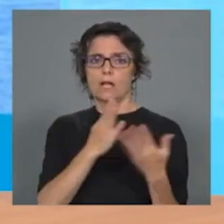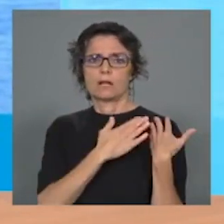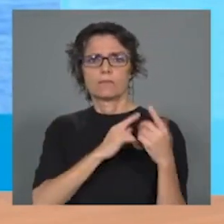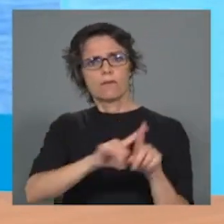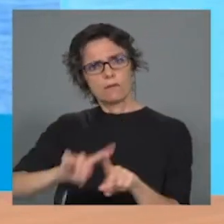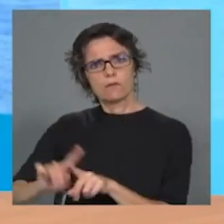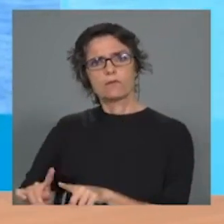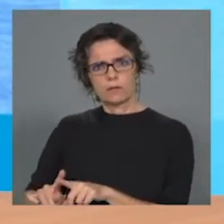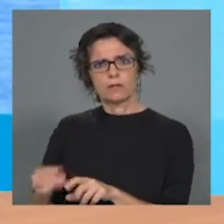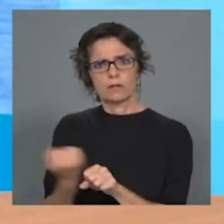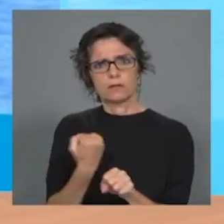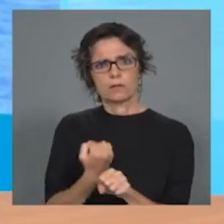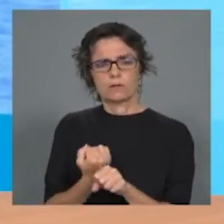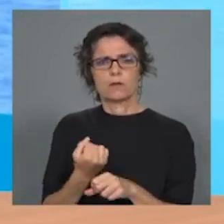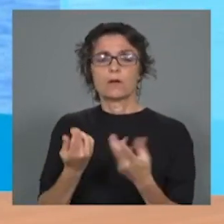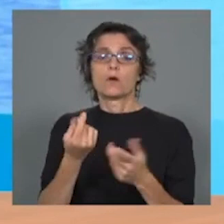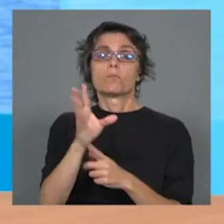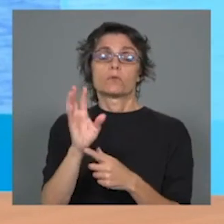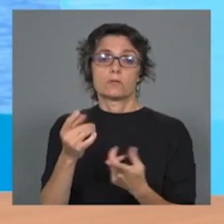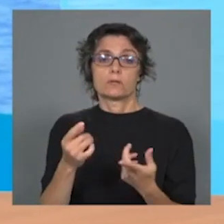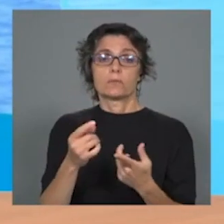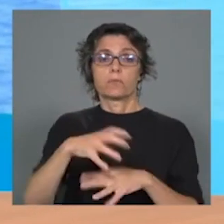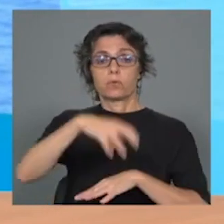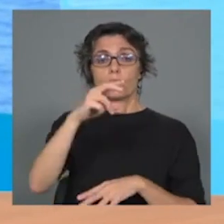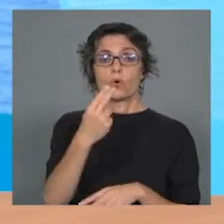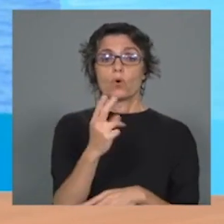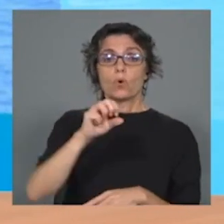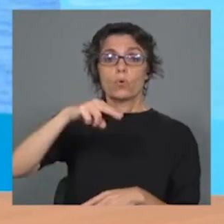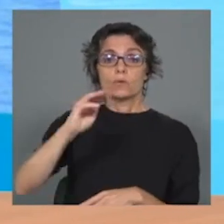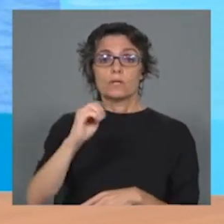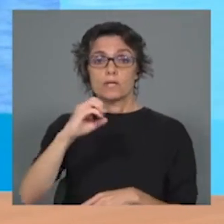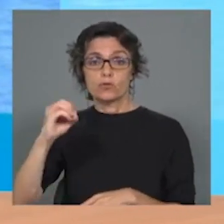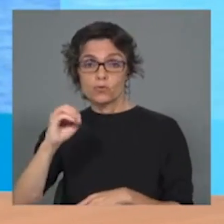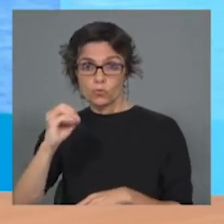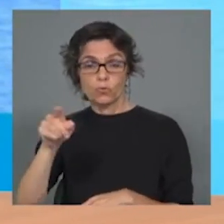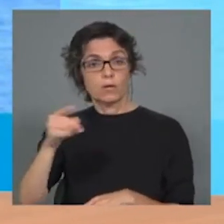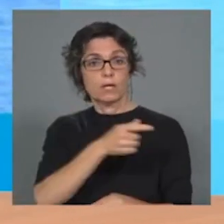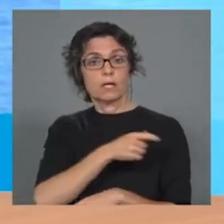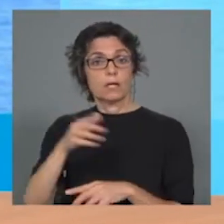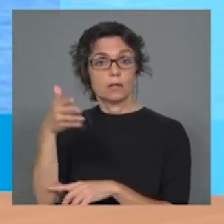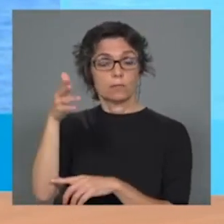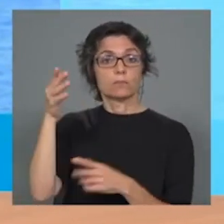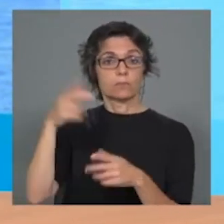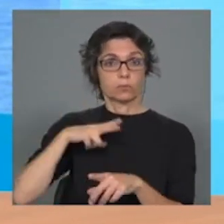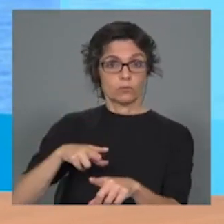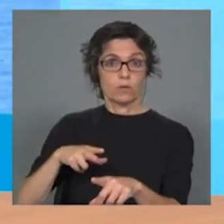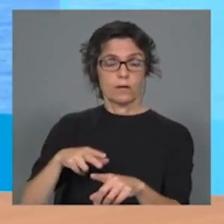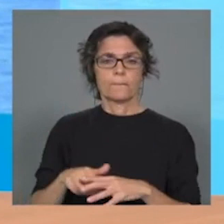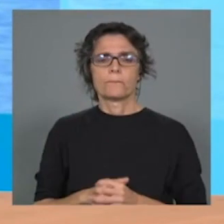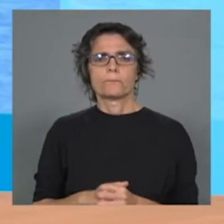cargos, nomeadamente na Unesco, não é? Que ela foi embaixadora de Portugal, mas também,